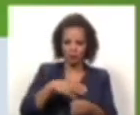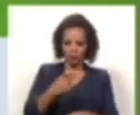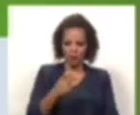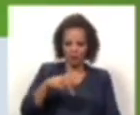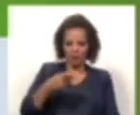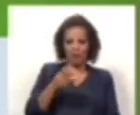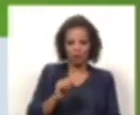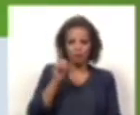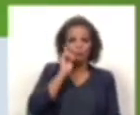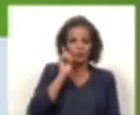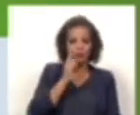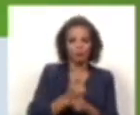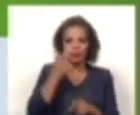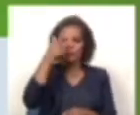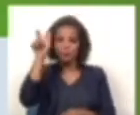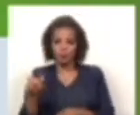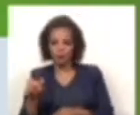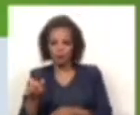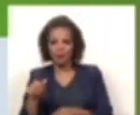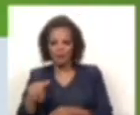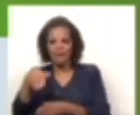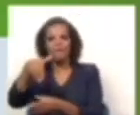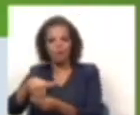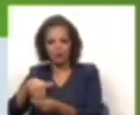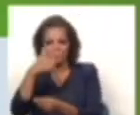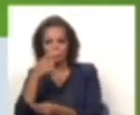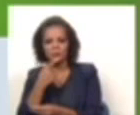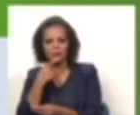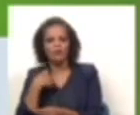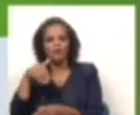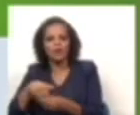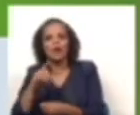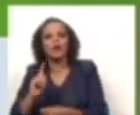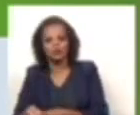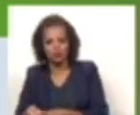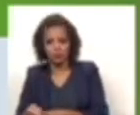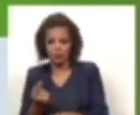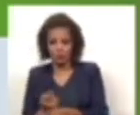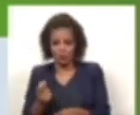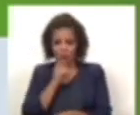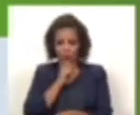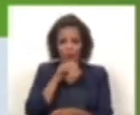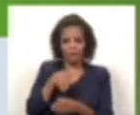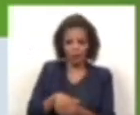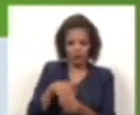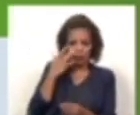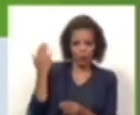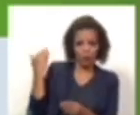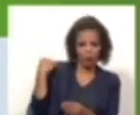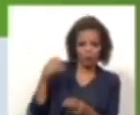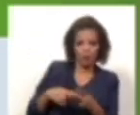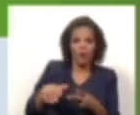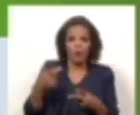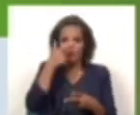importantíssimo até para o eleitor se ver no que é que vai votar porque o risco é só votar ou em antónio costa ou num conjunto